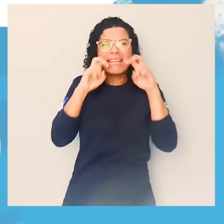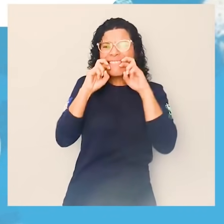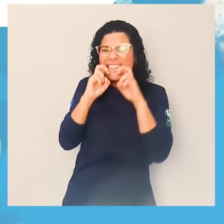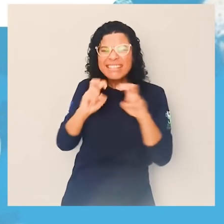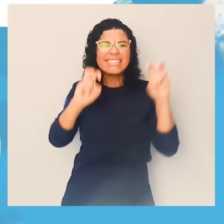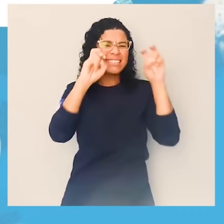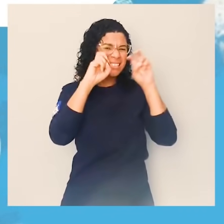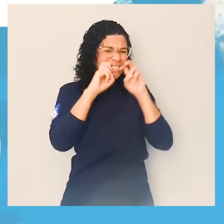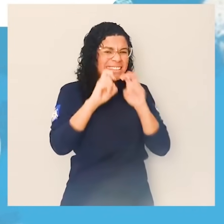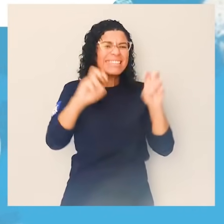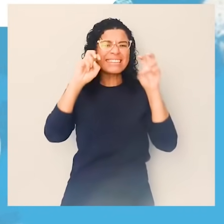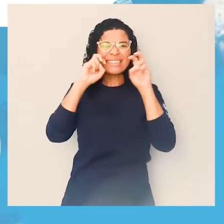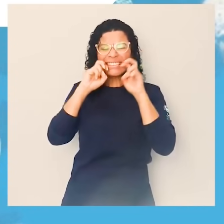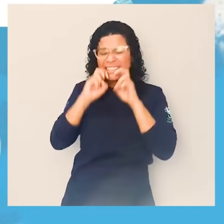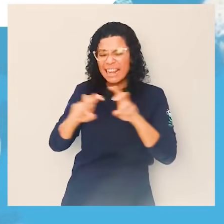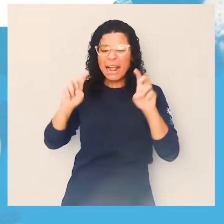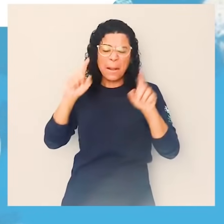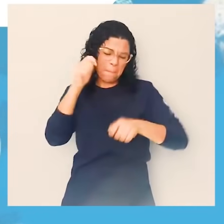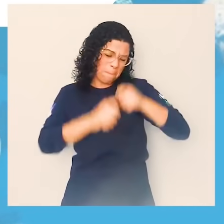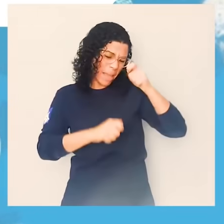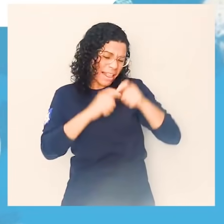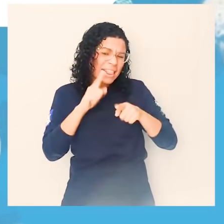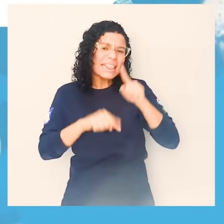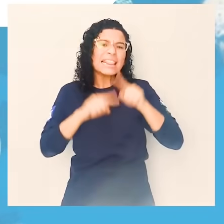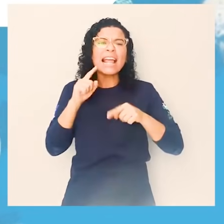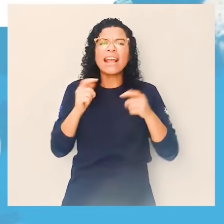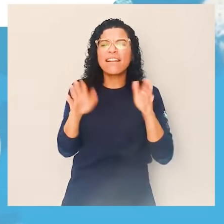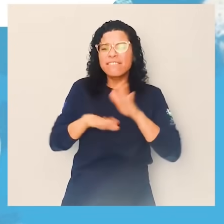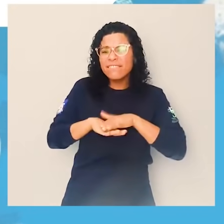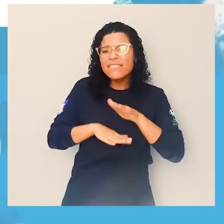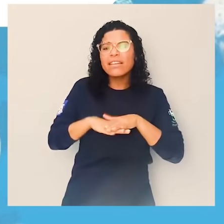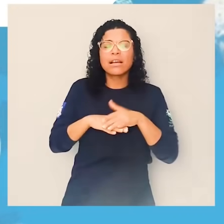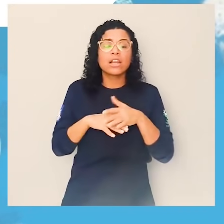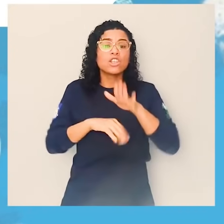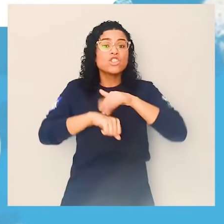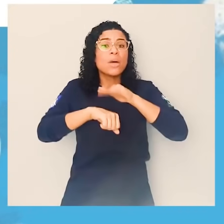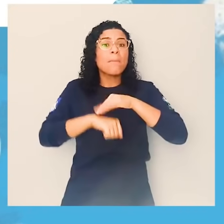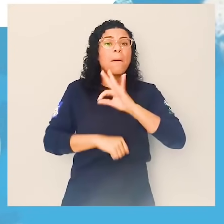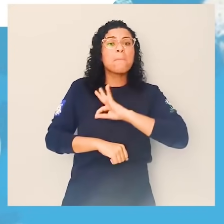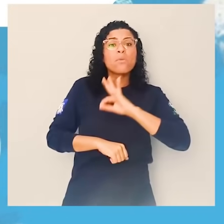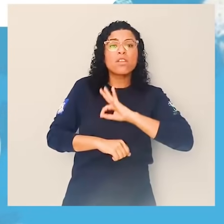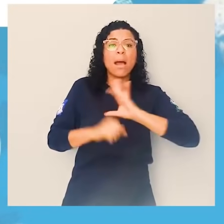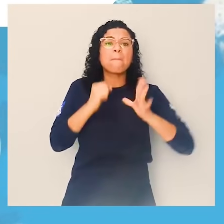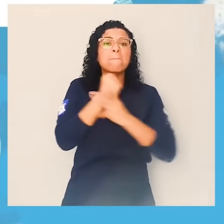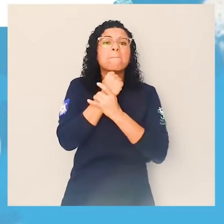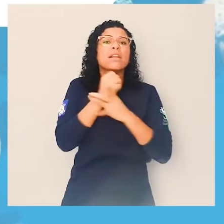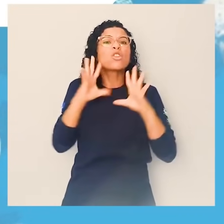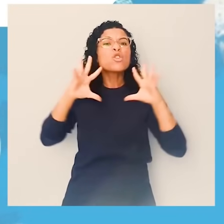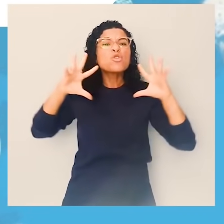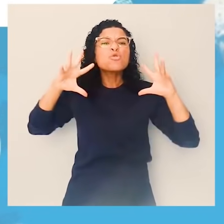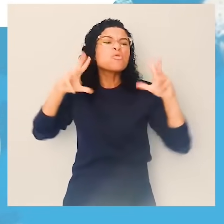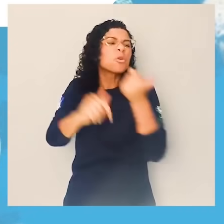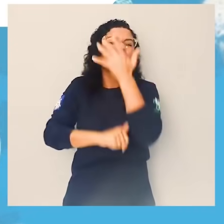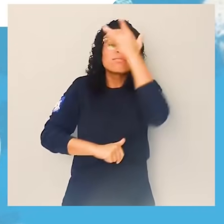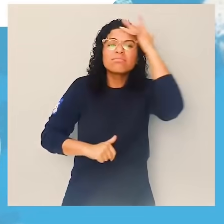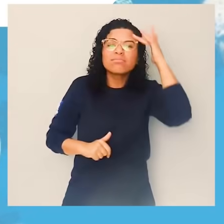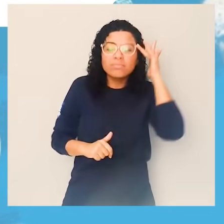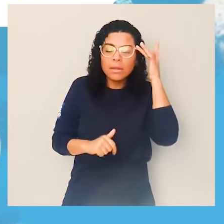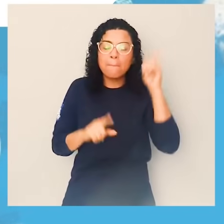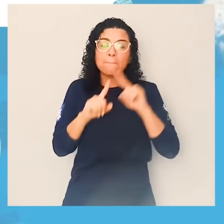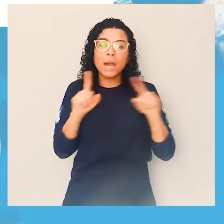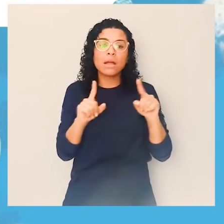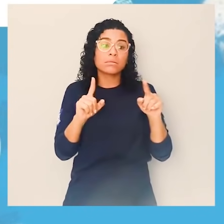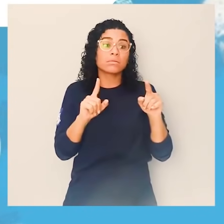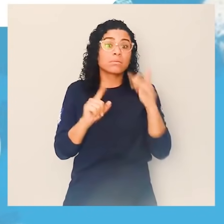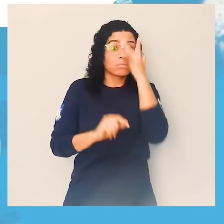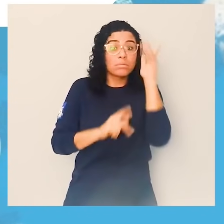vida. Gritava com as pessoas, xingava, chamava os guardas para prender todo mundo, mas ninguém dizia